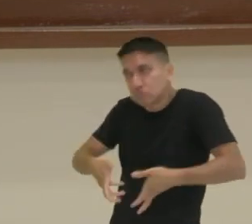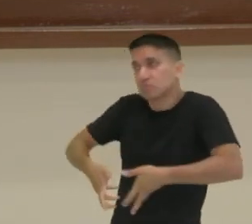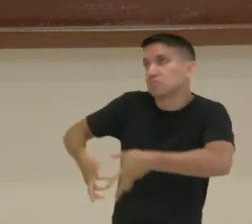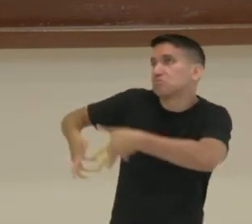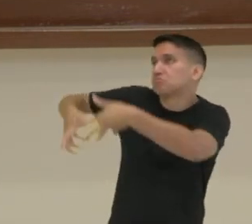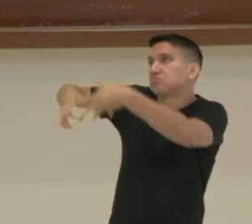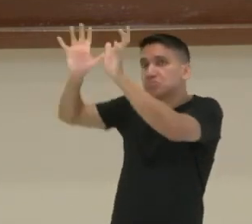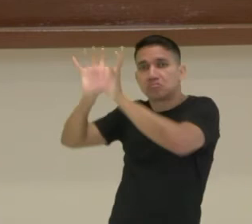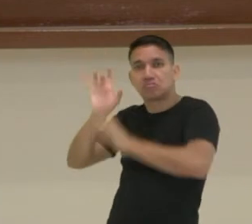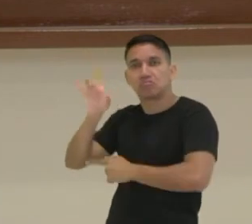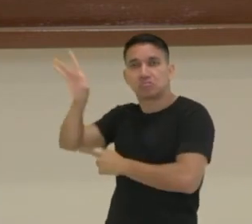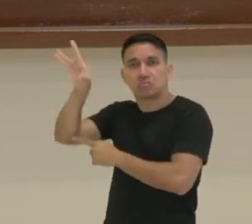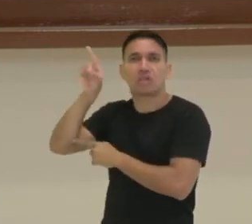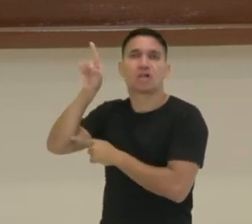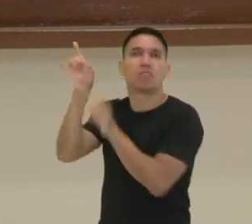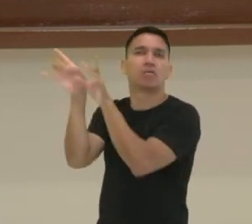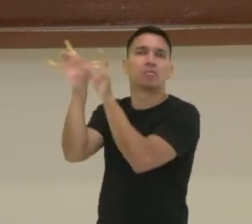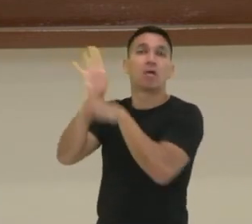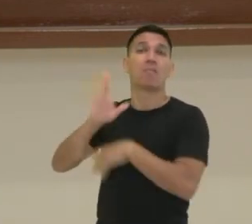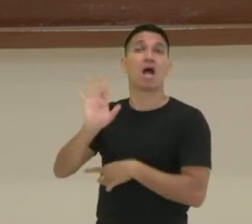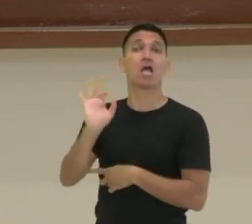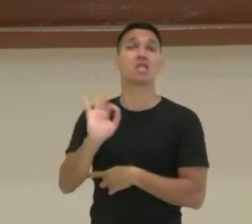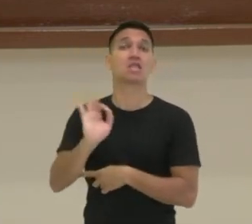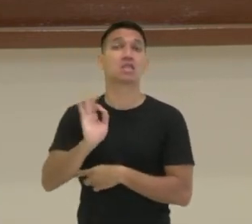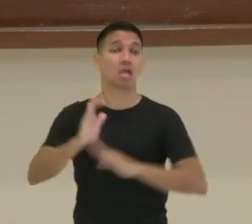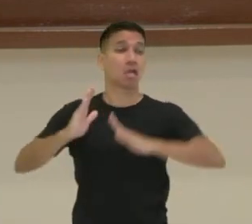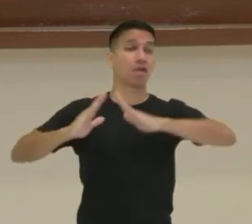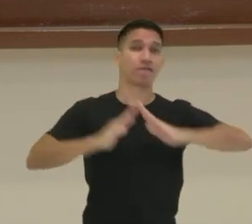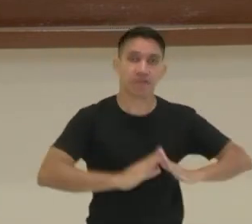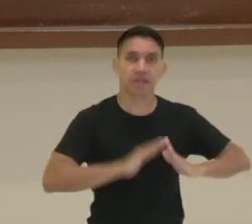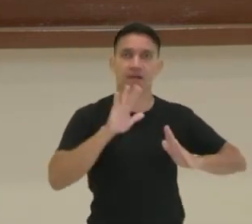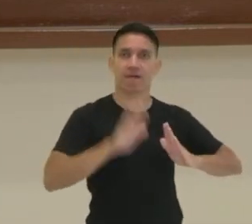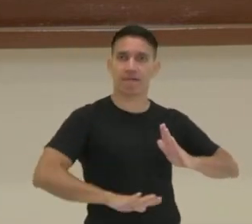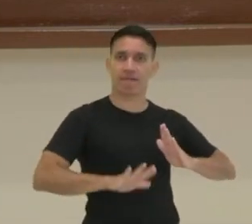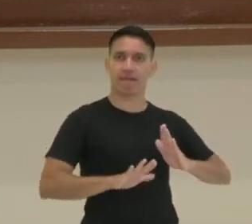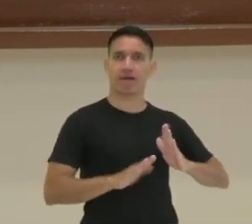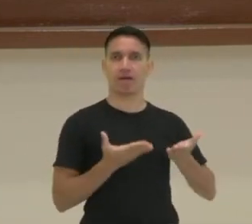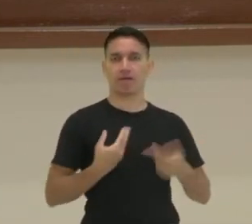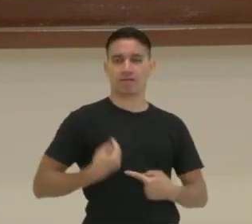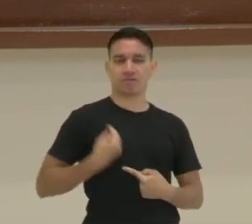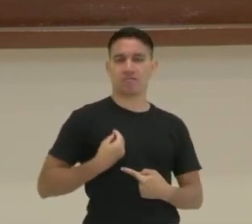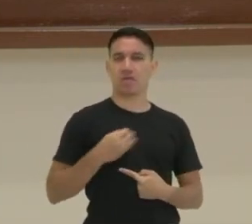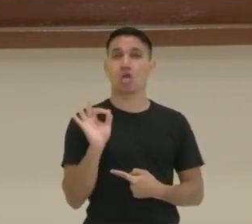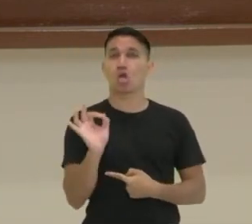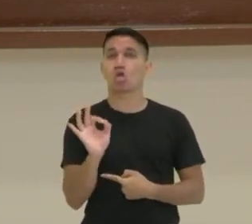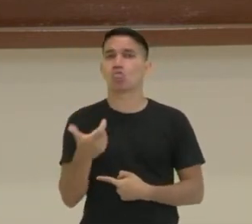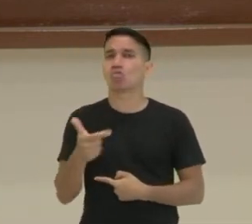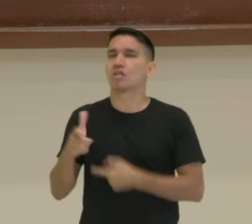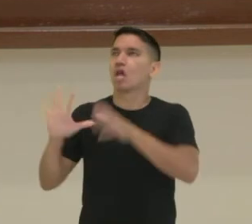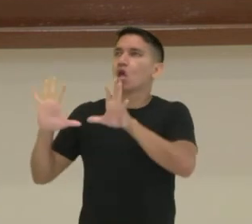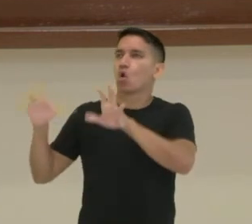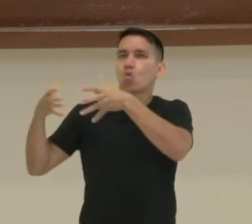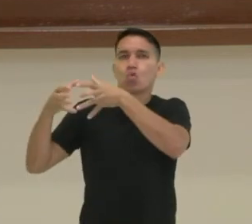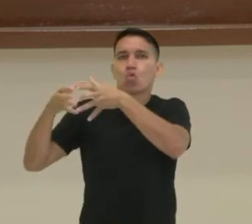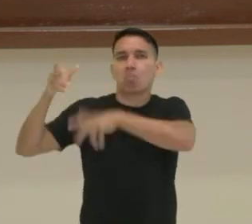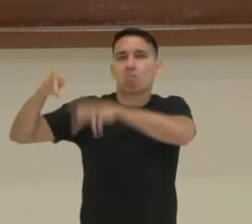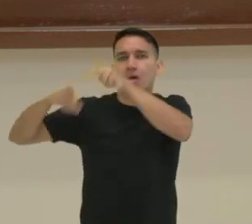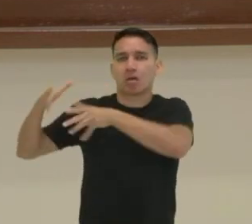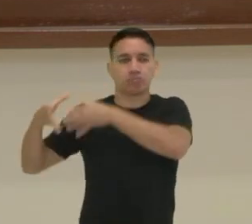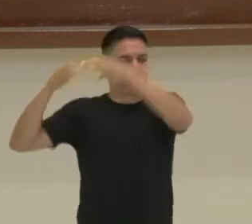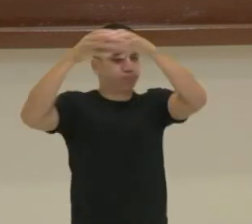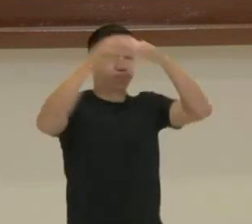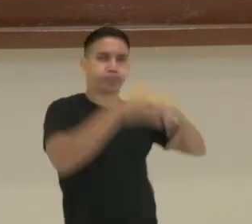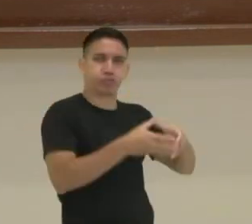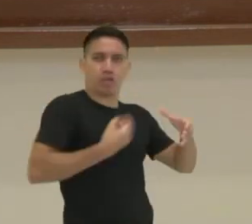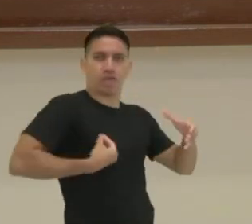madeira, levavam, mas não tinha ninguém morando aqui. Não trouxeram um grupo de pessoas para habitar aqui. Tá? Então, a